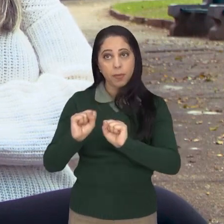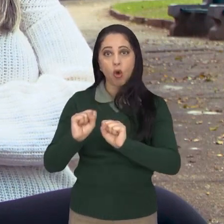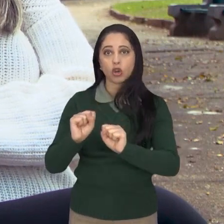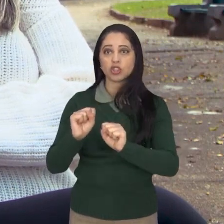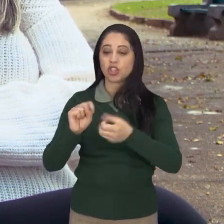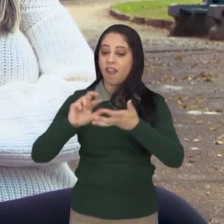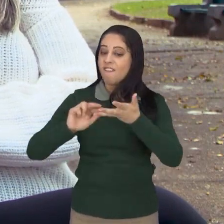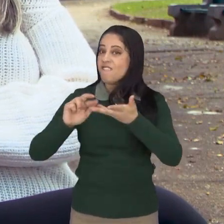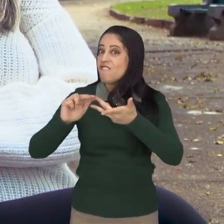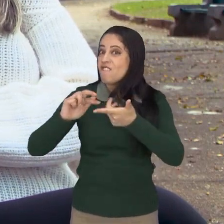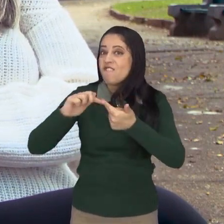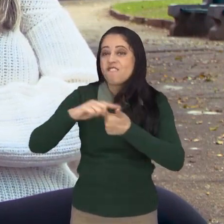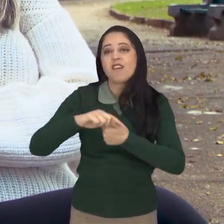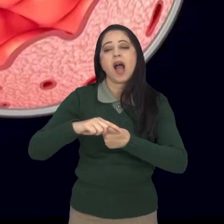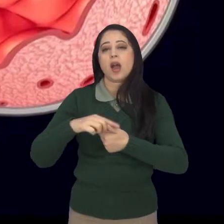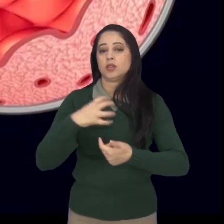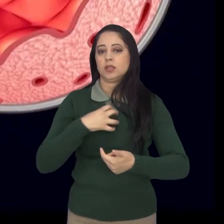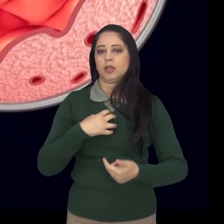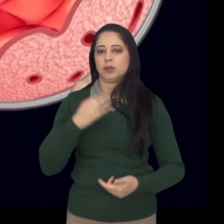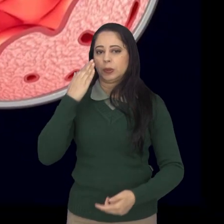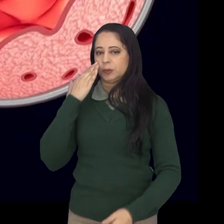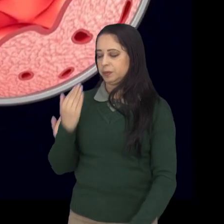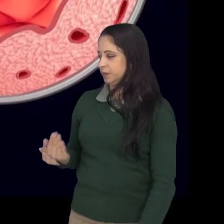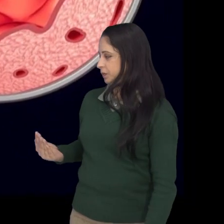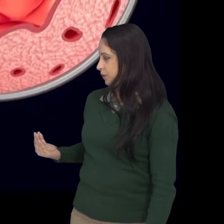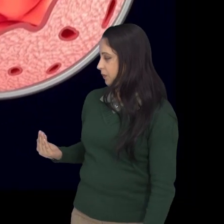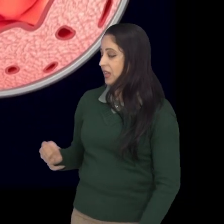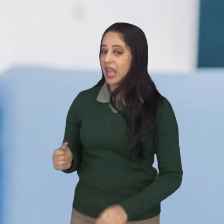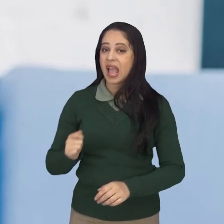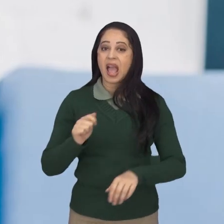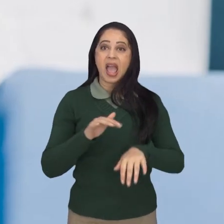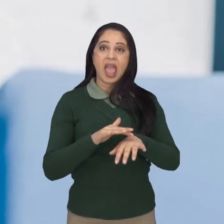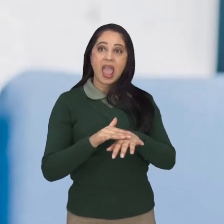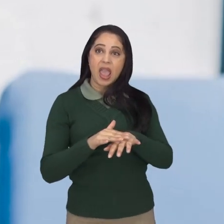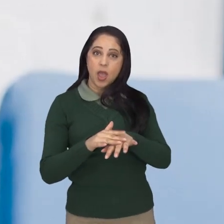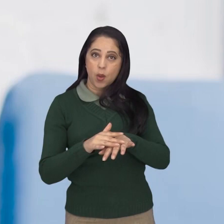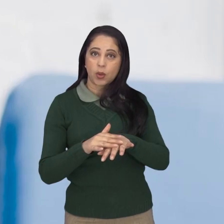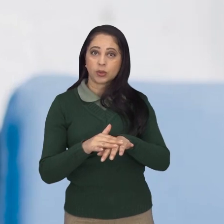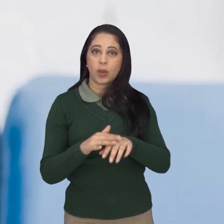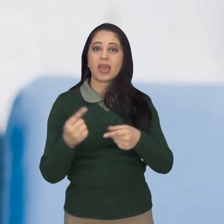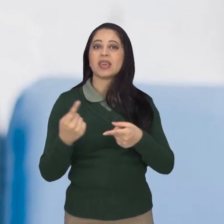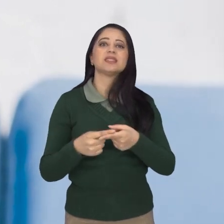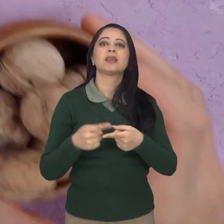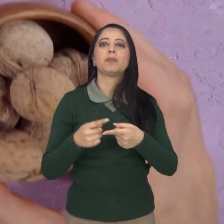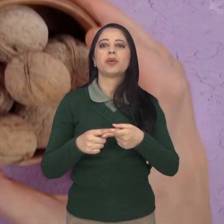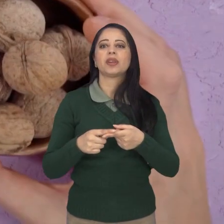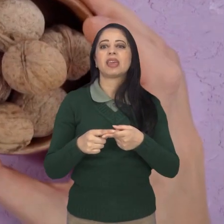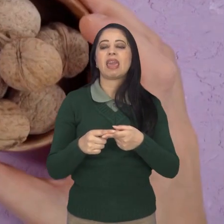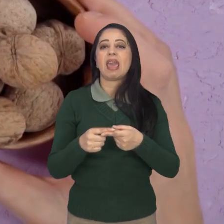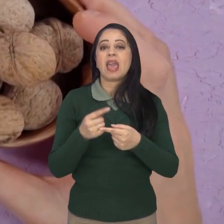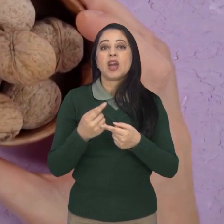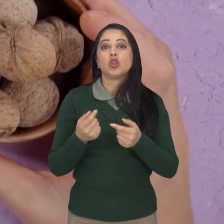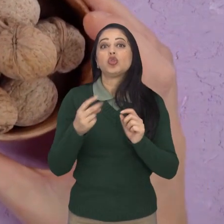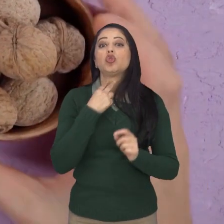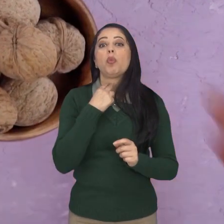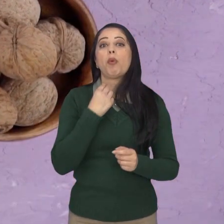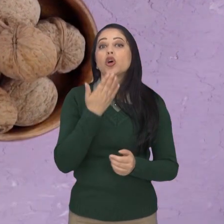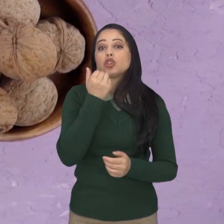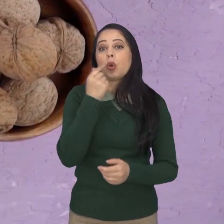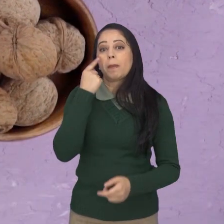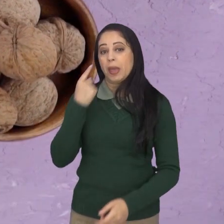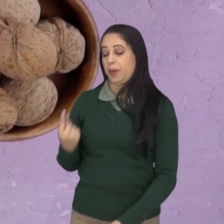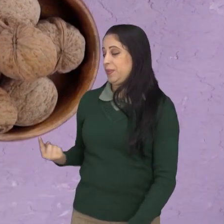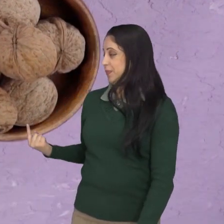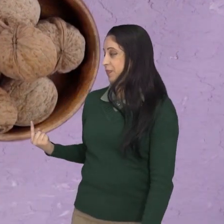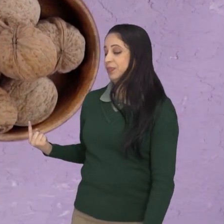formas bem distintas, assim, para cada um. A celíaca é uma doença autoimune causada pela intolerância ao glúten. A proteína está presente no